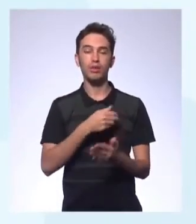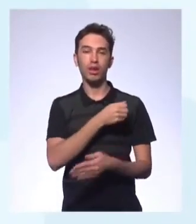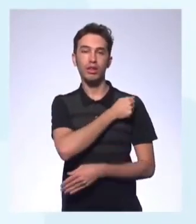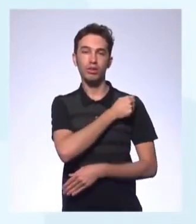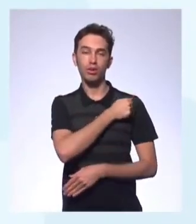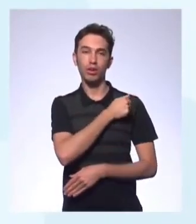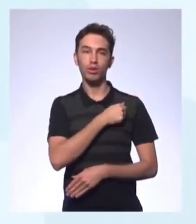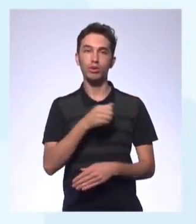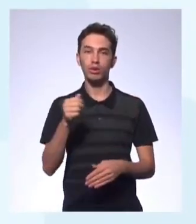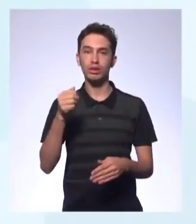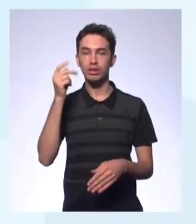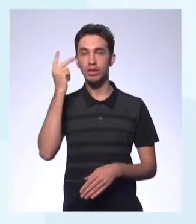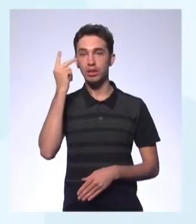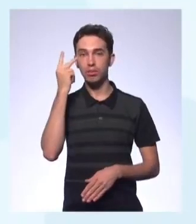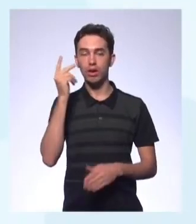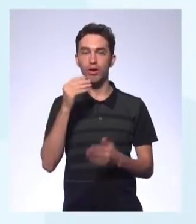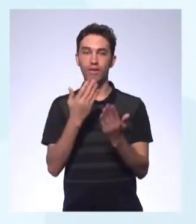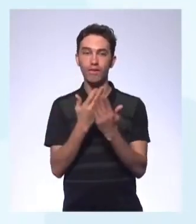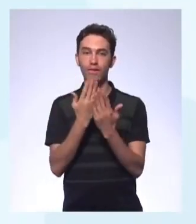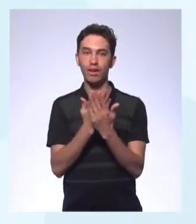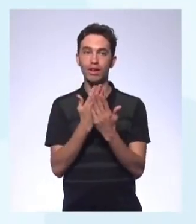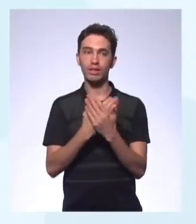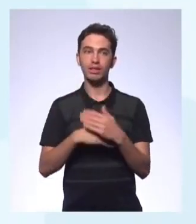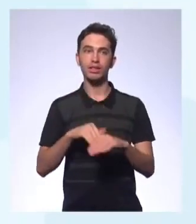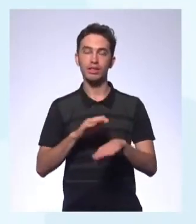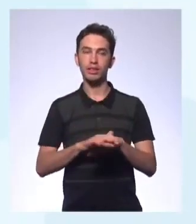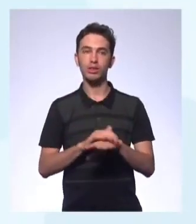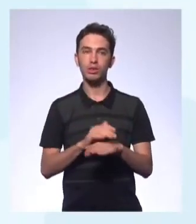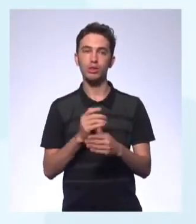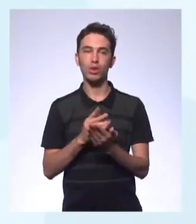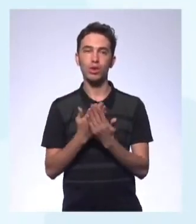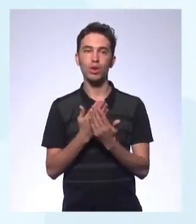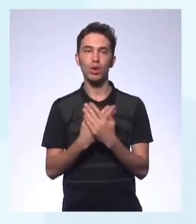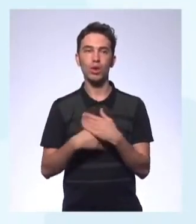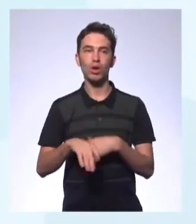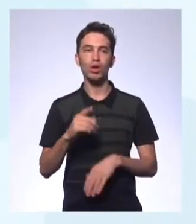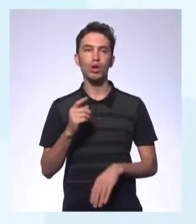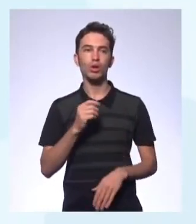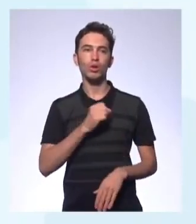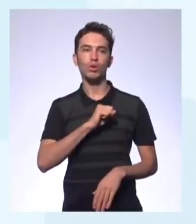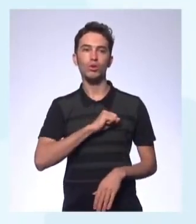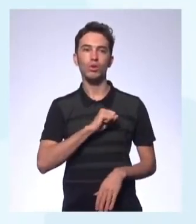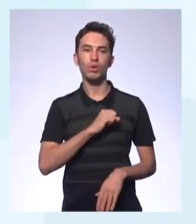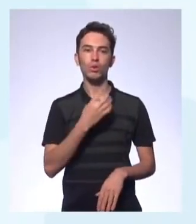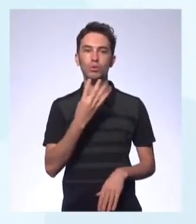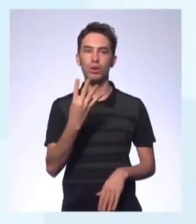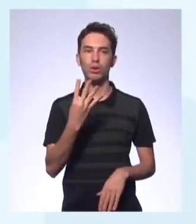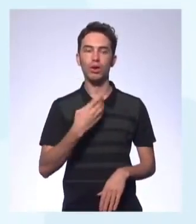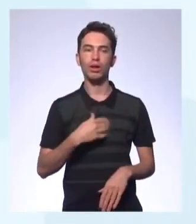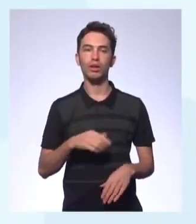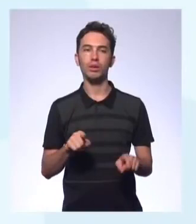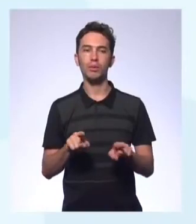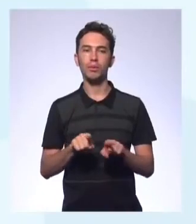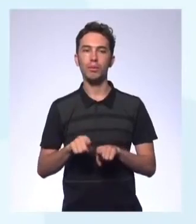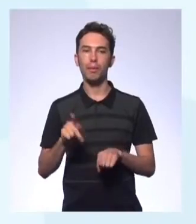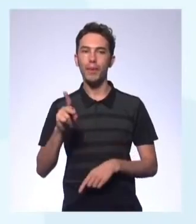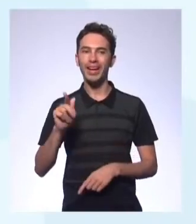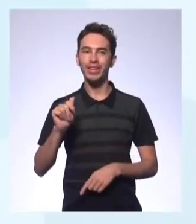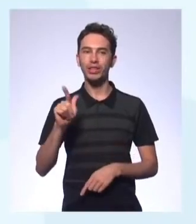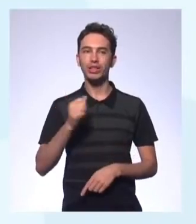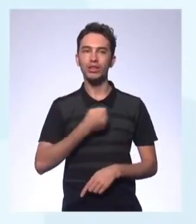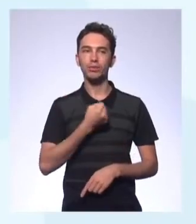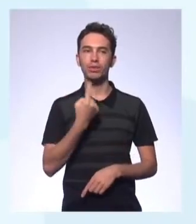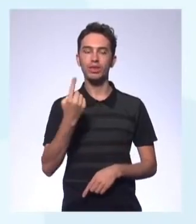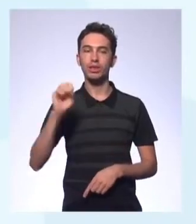São Paulo Faz Escola, do sexto ano, volume 4, página 189. Então, é assim, sexto